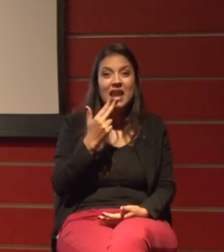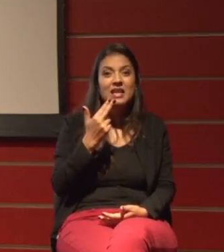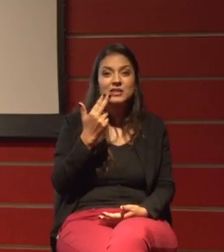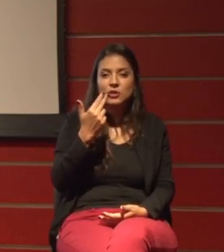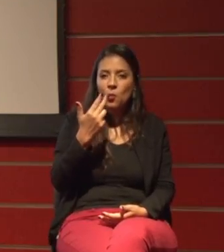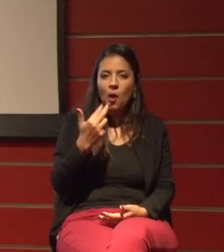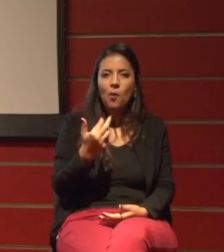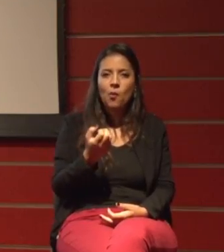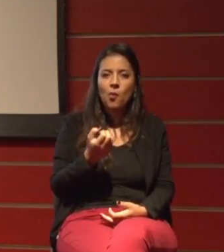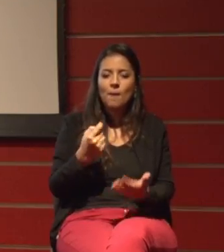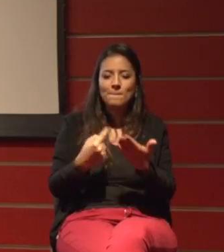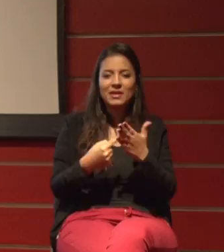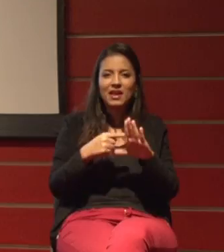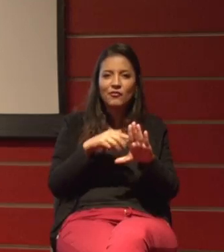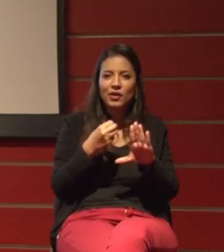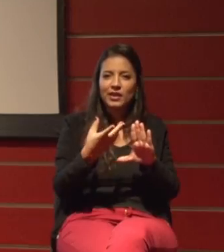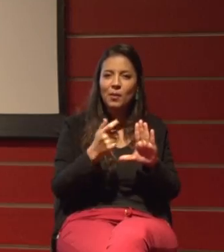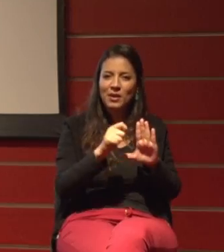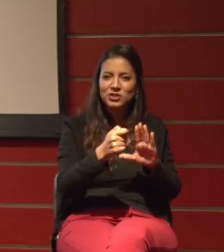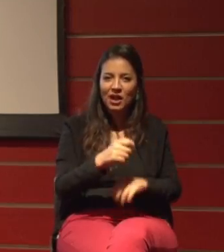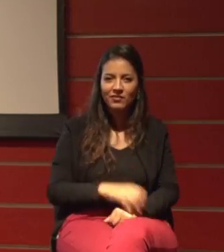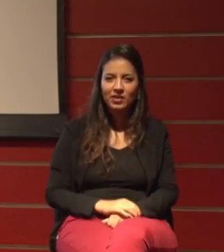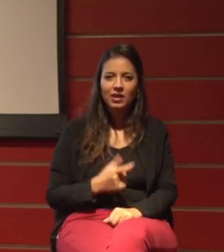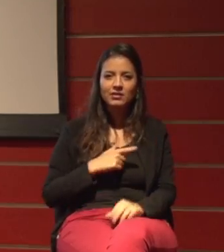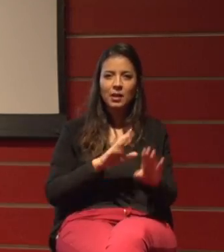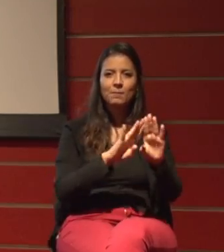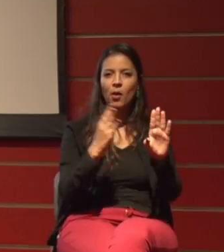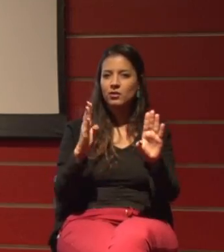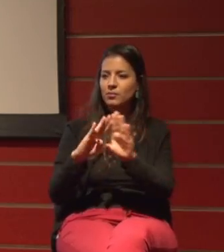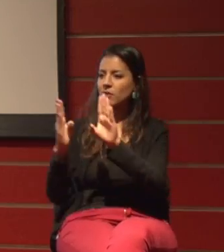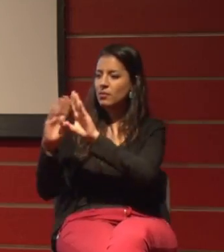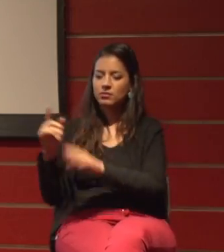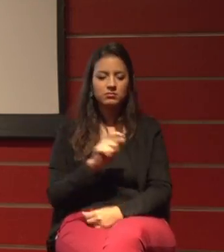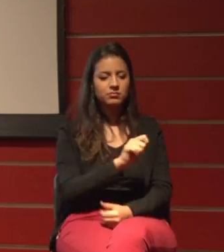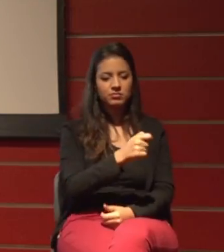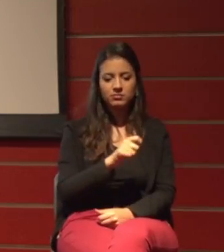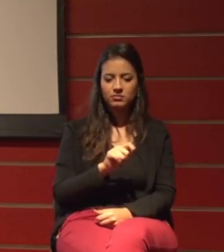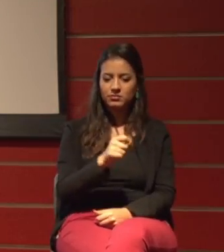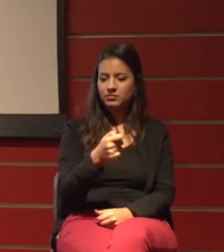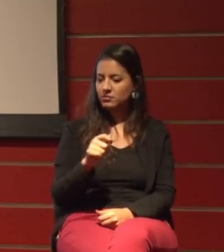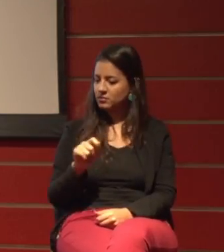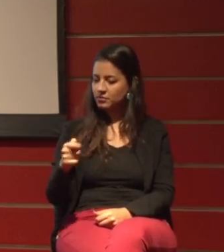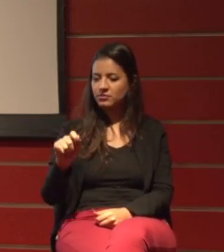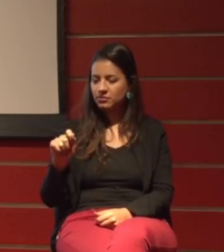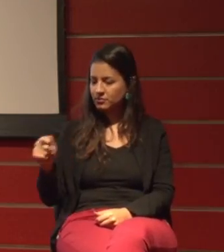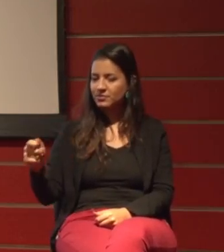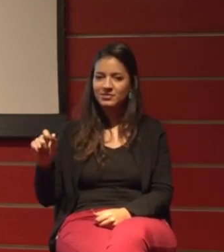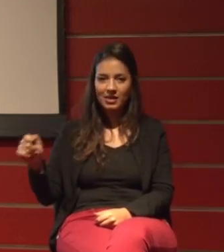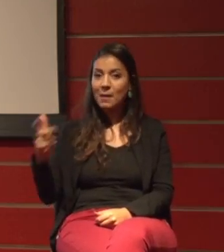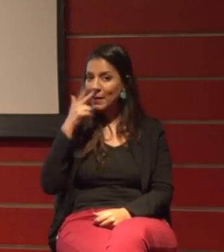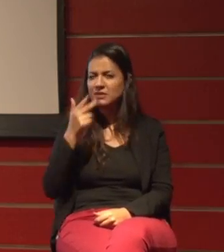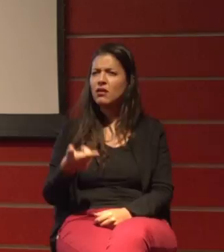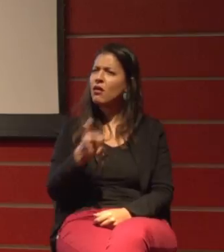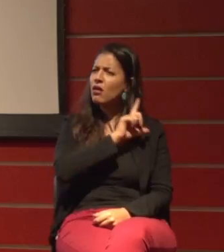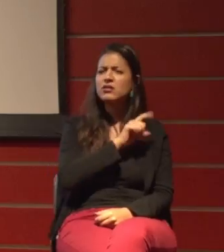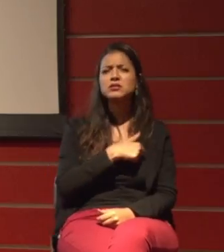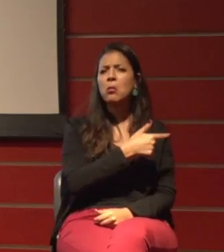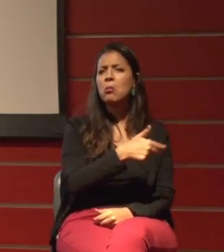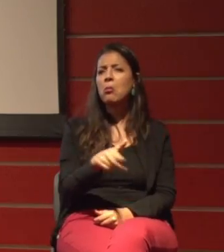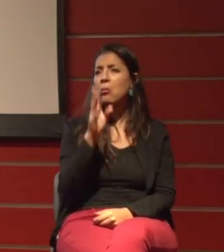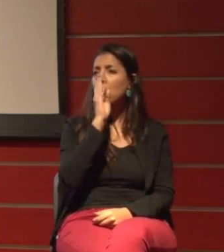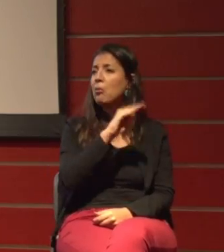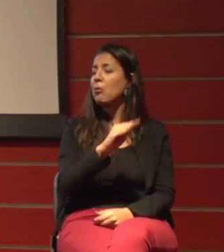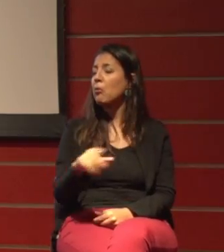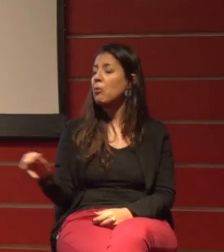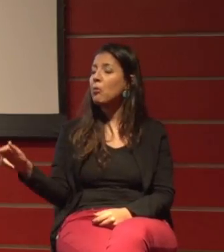todas as portas de uma vez de um corredor grande pelo qual você passou e nem reparou que ali tinha porta e que cada porta atrás de cada porta